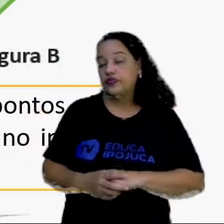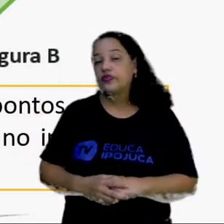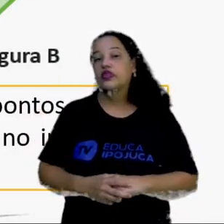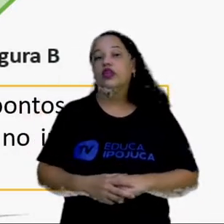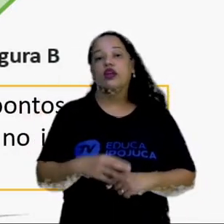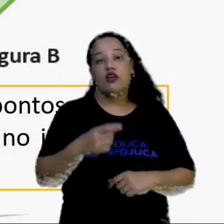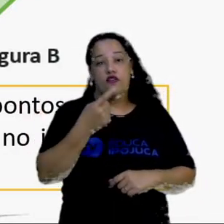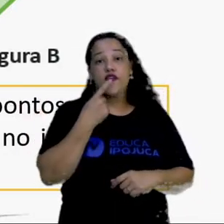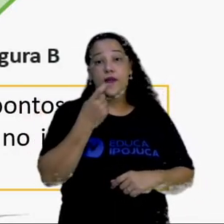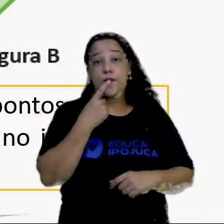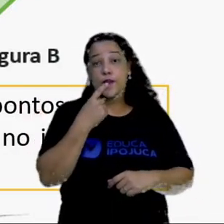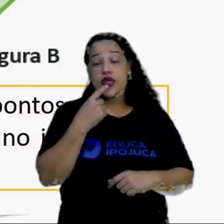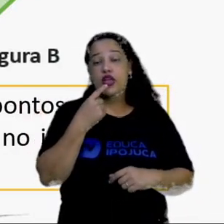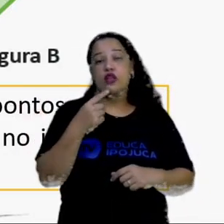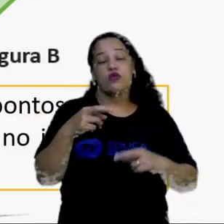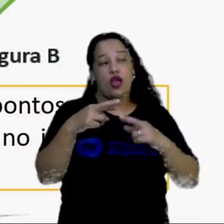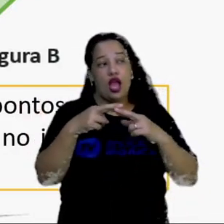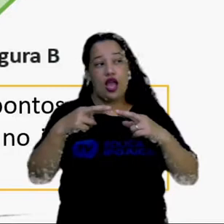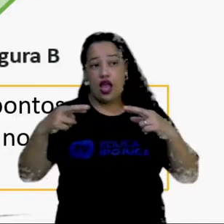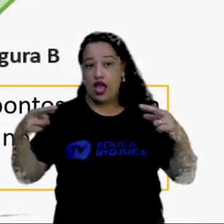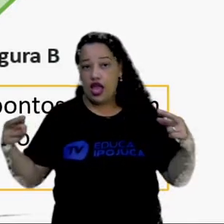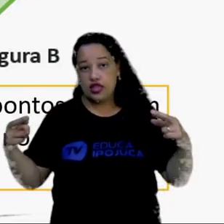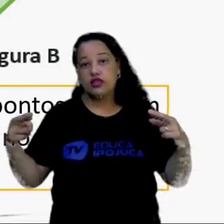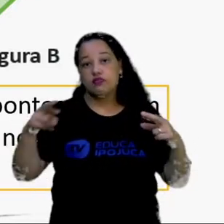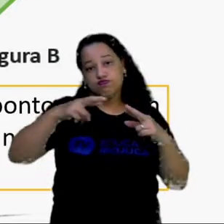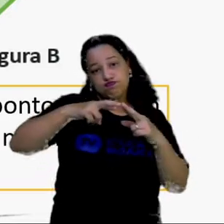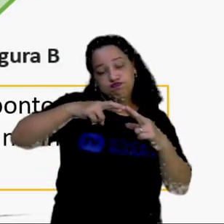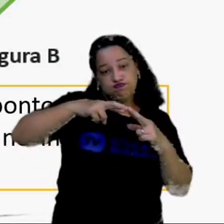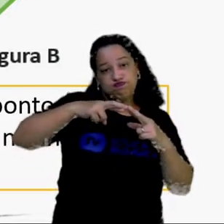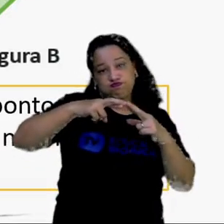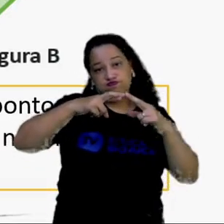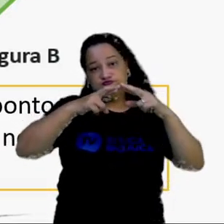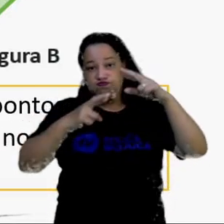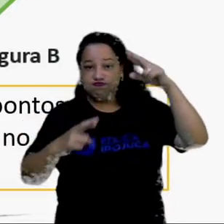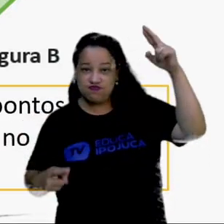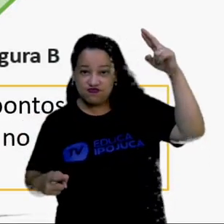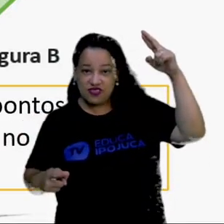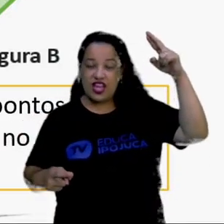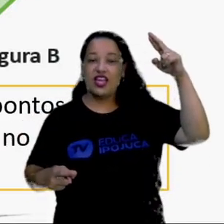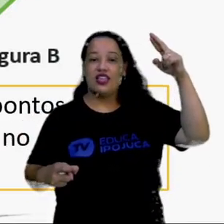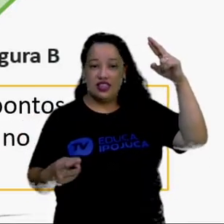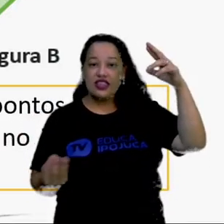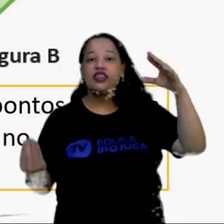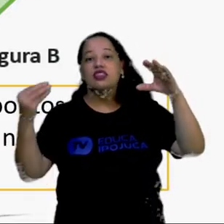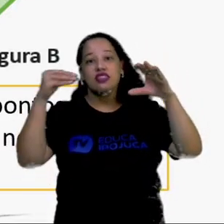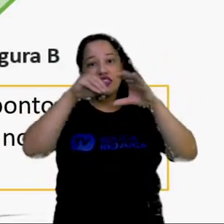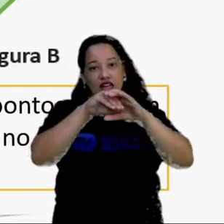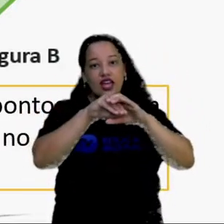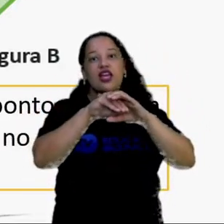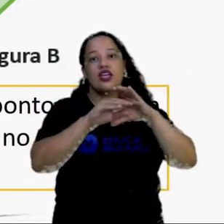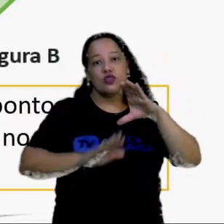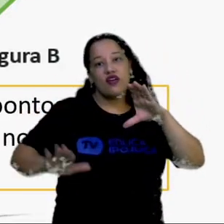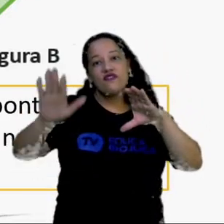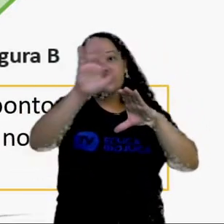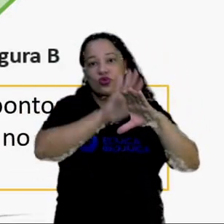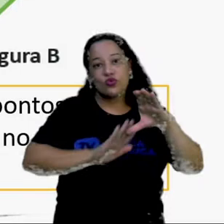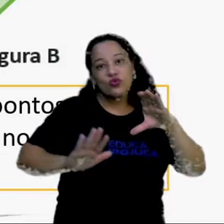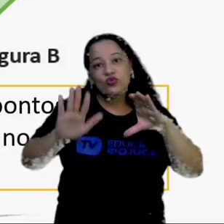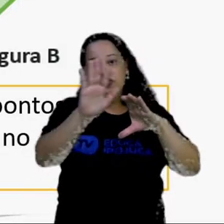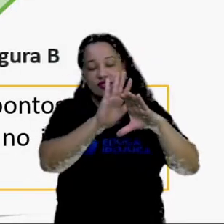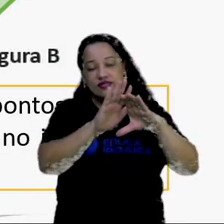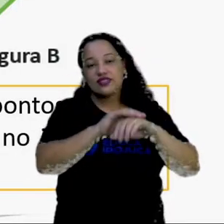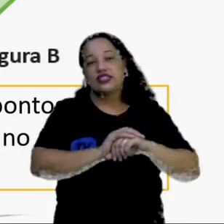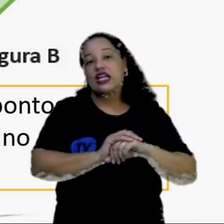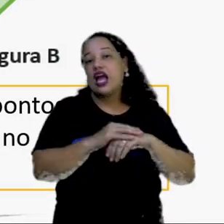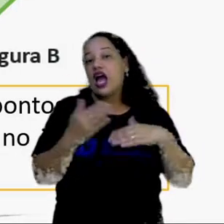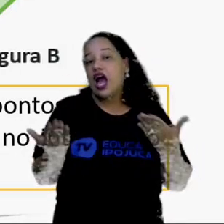reta vermelho, todos os pontos pertencentes a eles estão no interior do polígono da figura A.